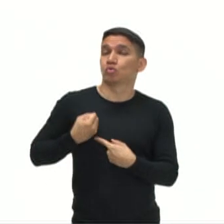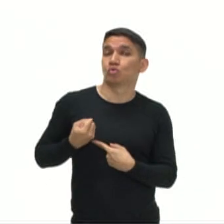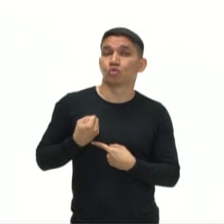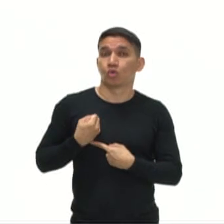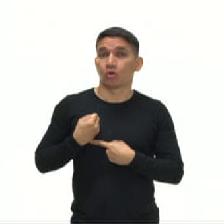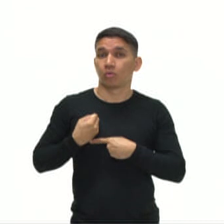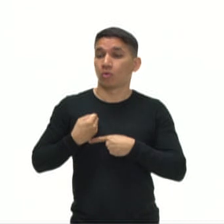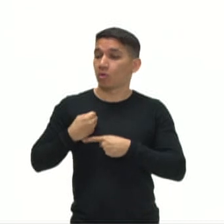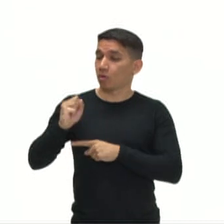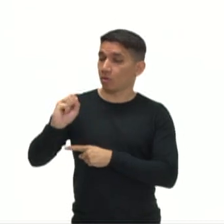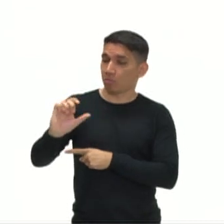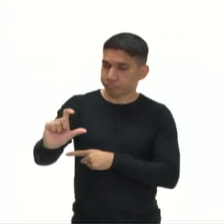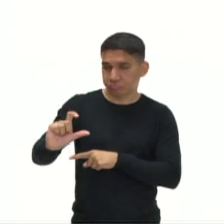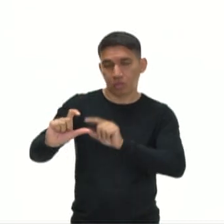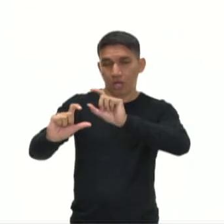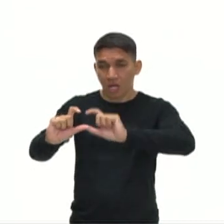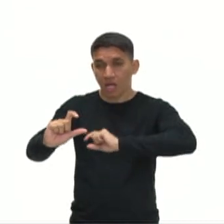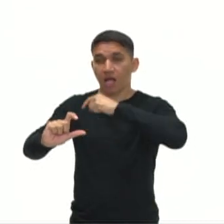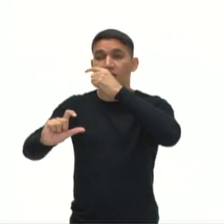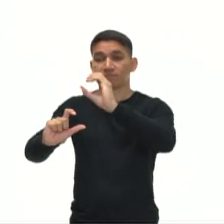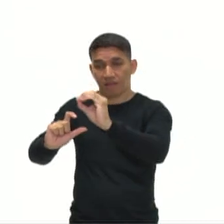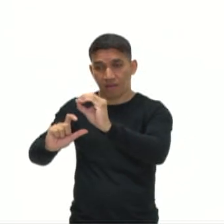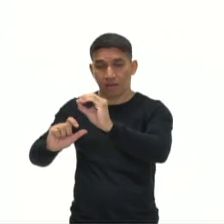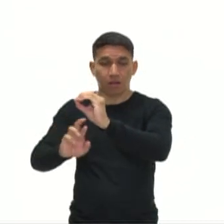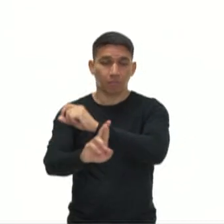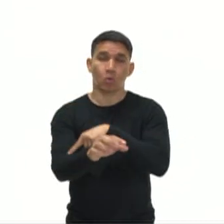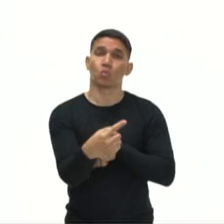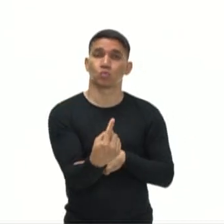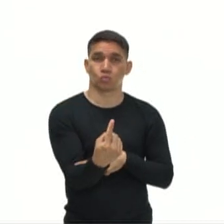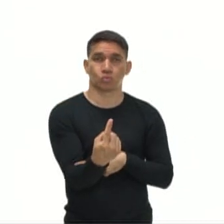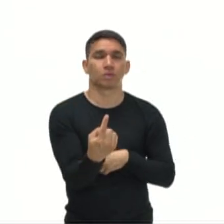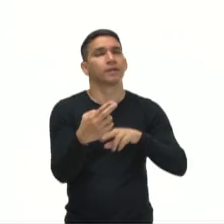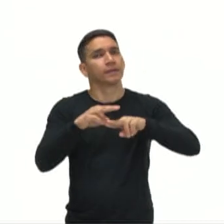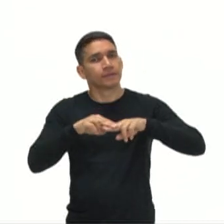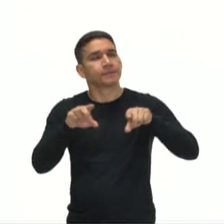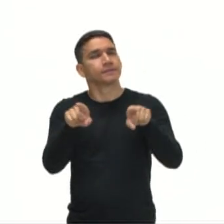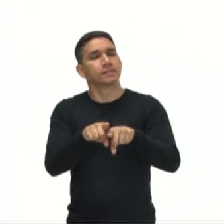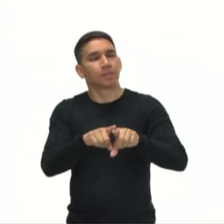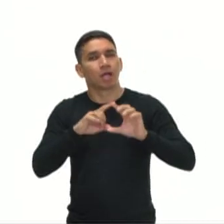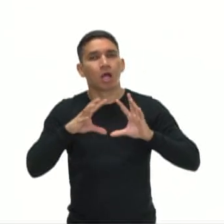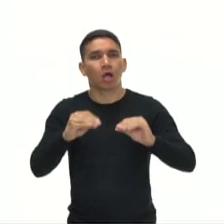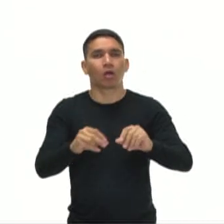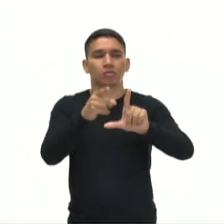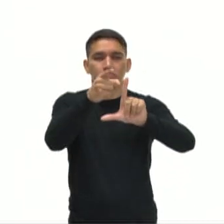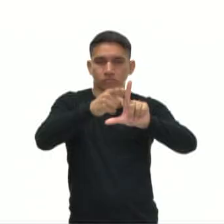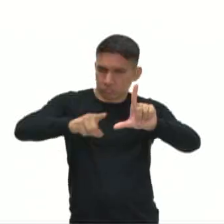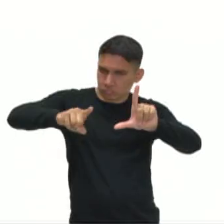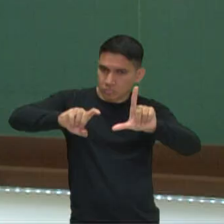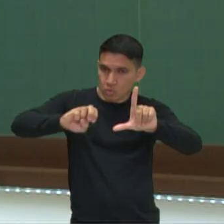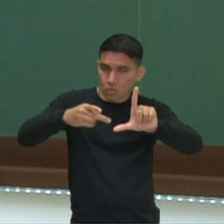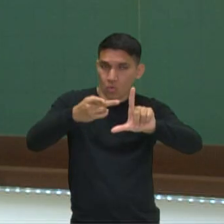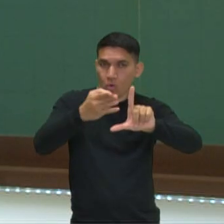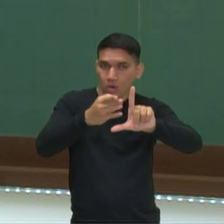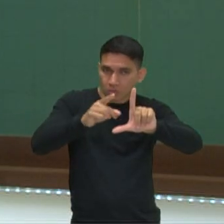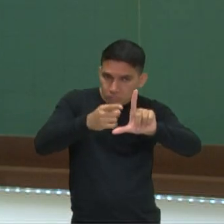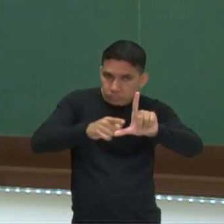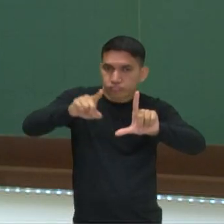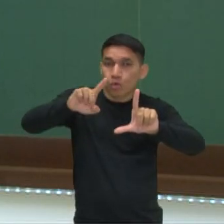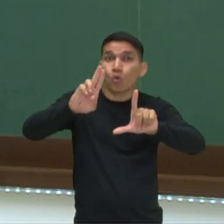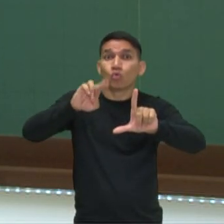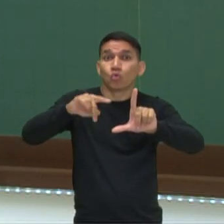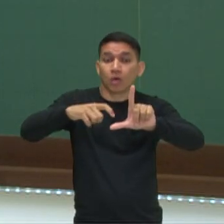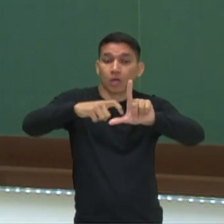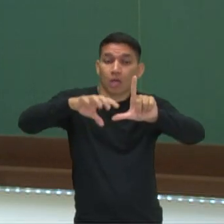na zero é igual a 1. Além disso, a curva exponencial não toca o eixo do x. Então,